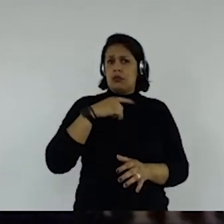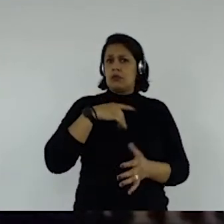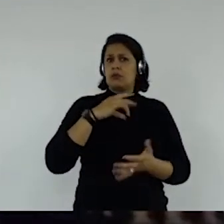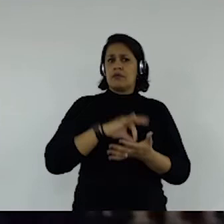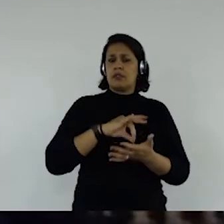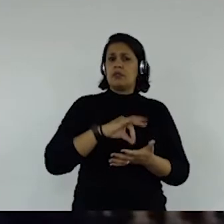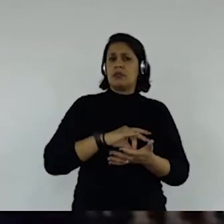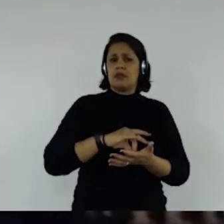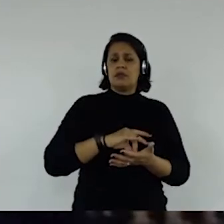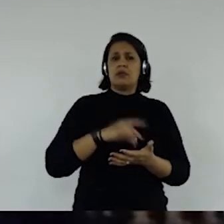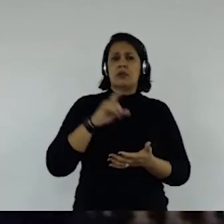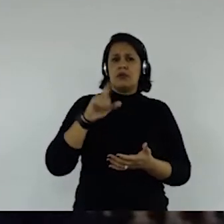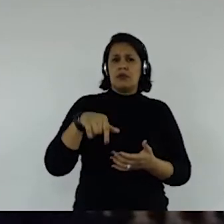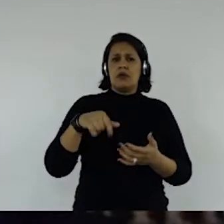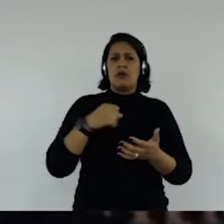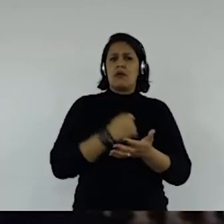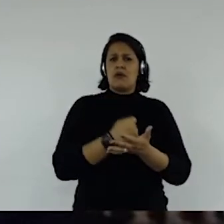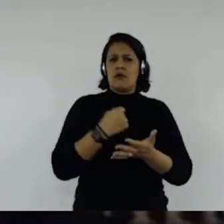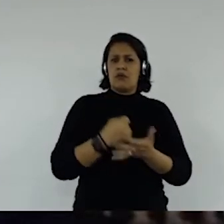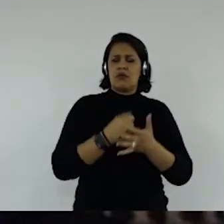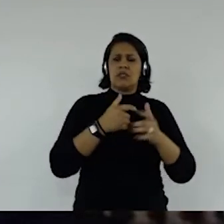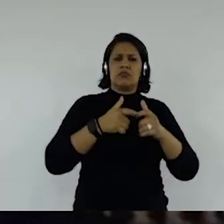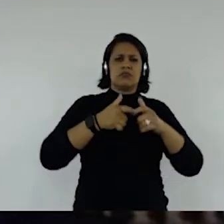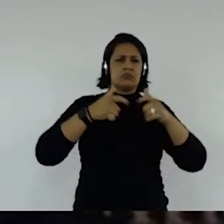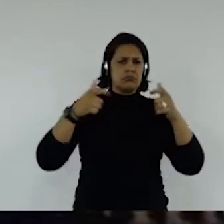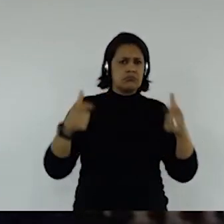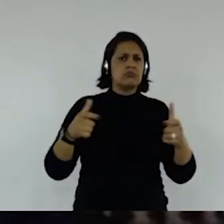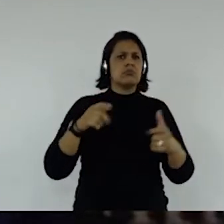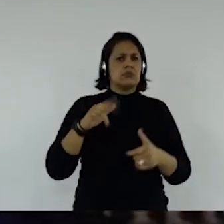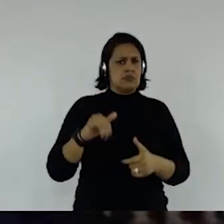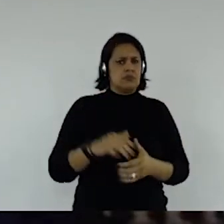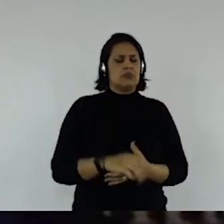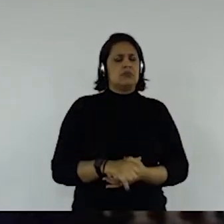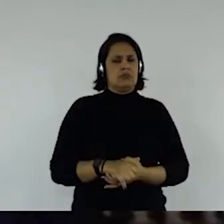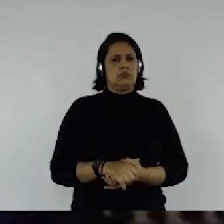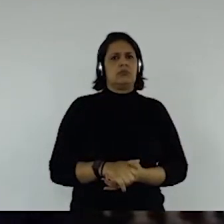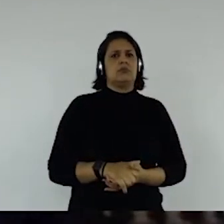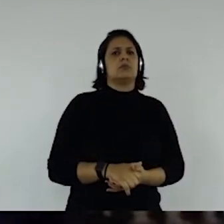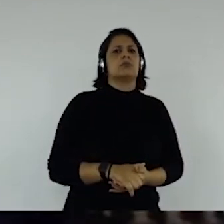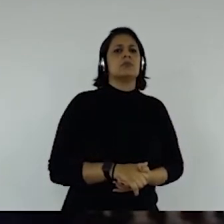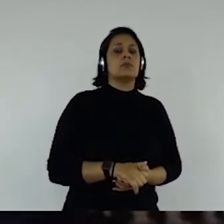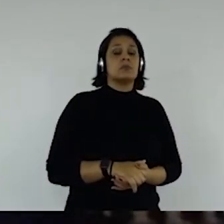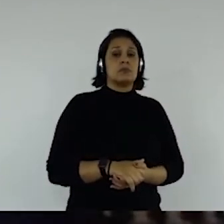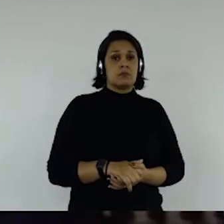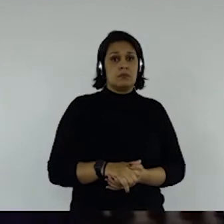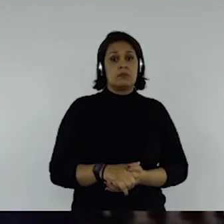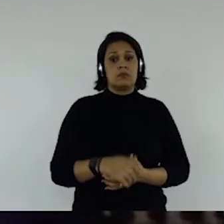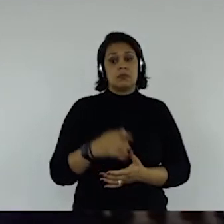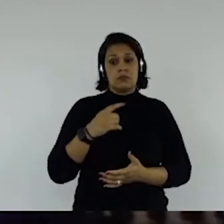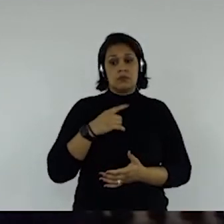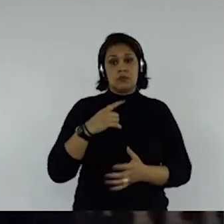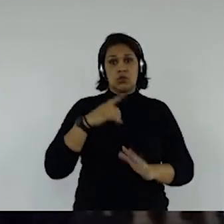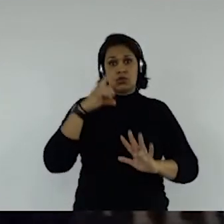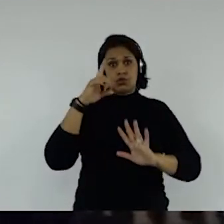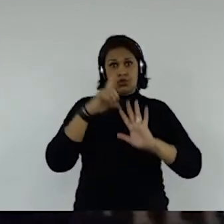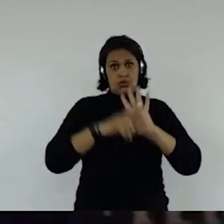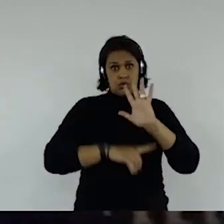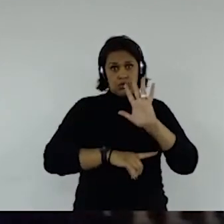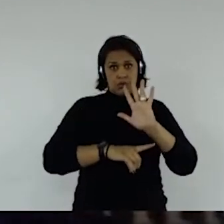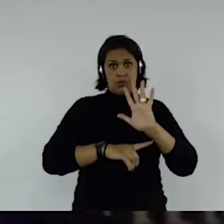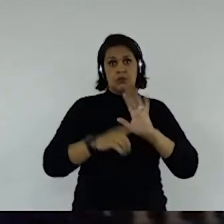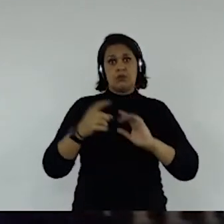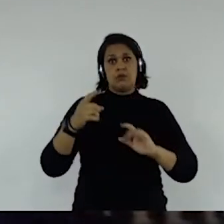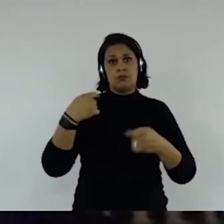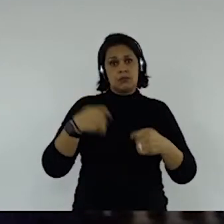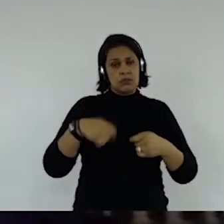um número gigantesco de contratos, ter um grande efeito. É uma daquelas situações, sim, que o direito entende que